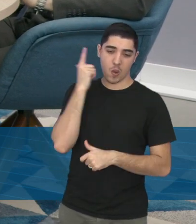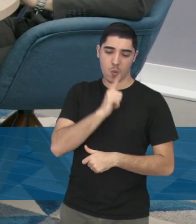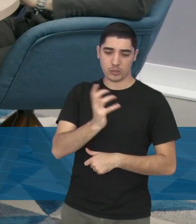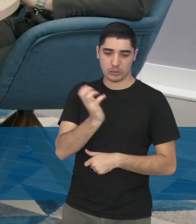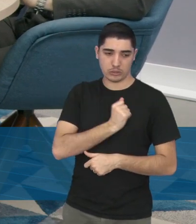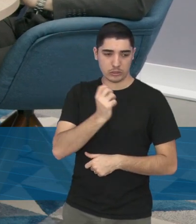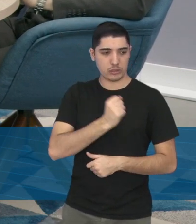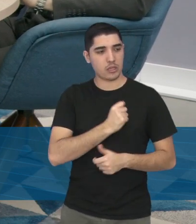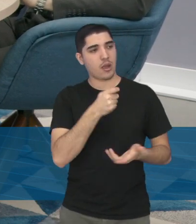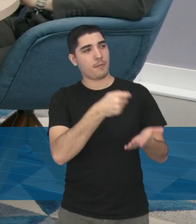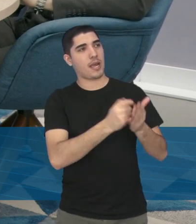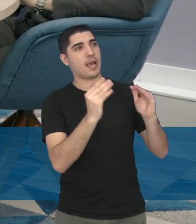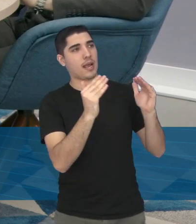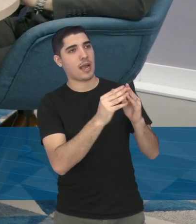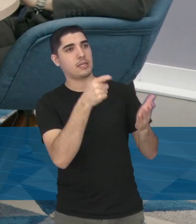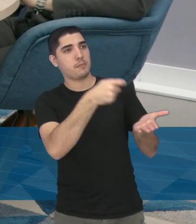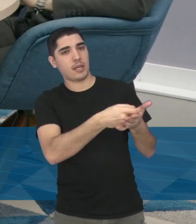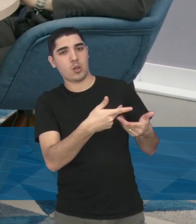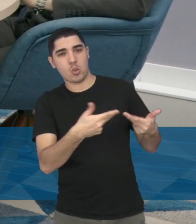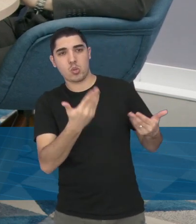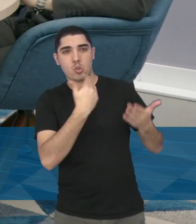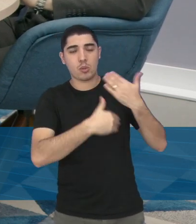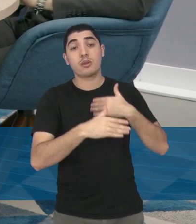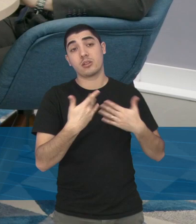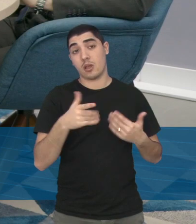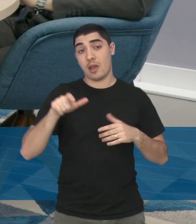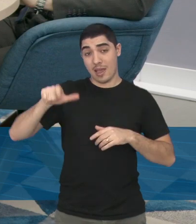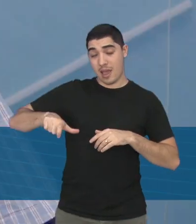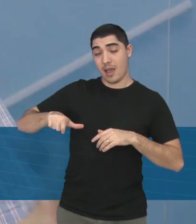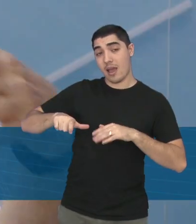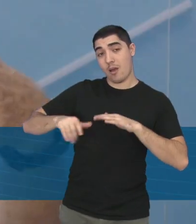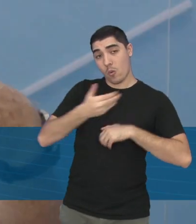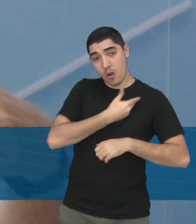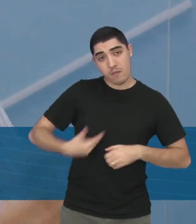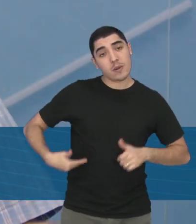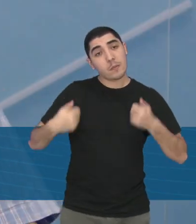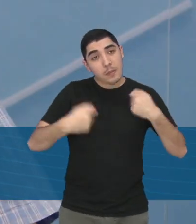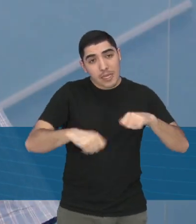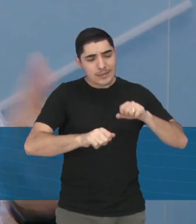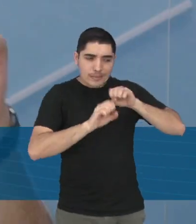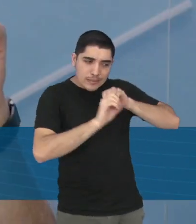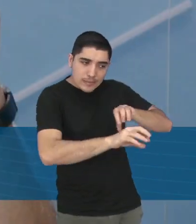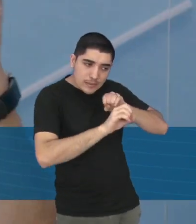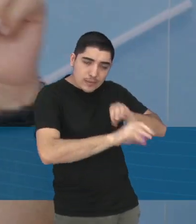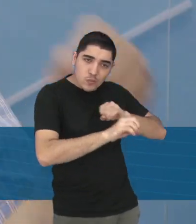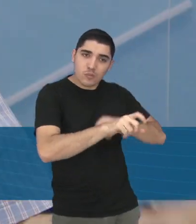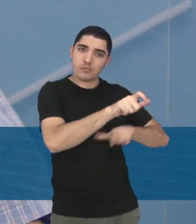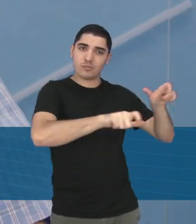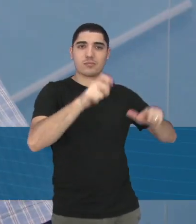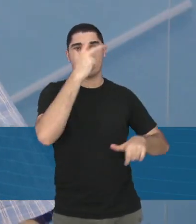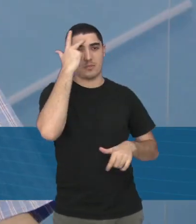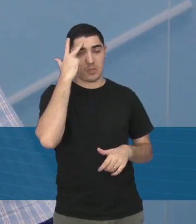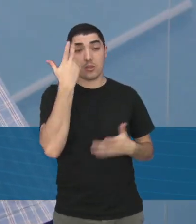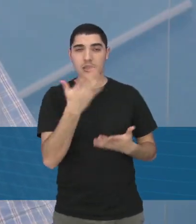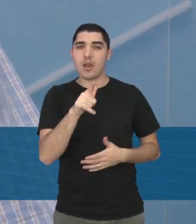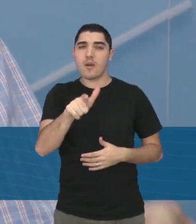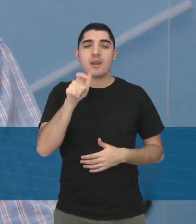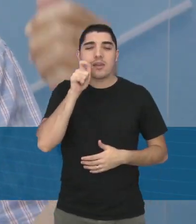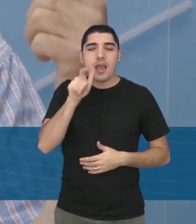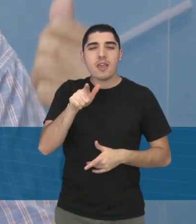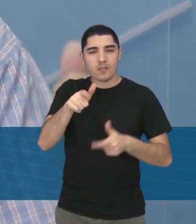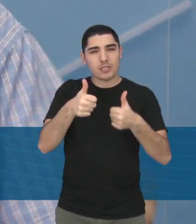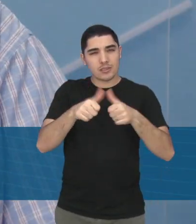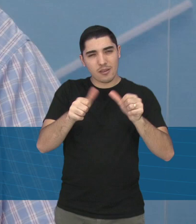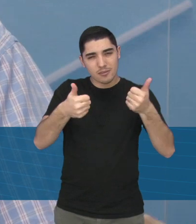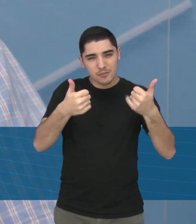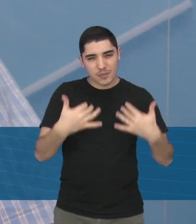e que o governo também precisa trabalhar na educação dessas pessoas, né? Foi interessante você ter colocado,